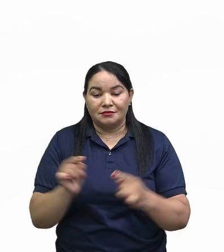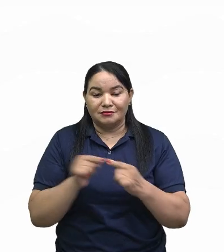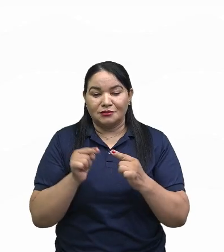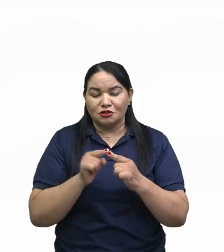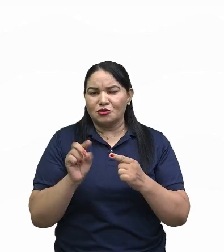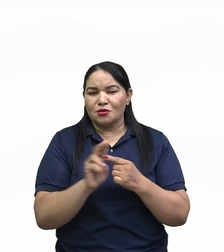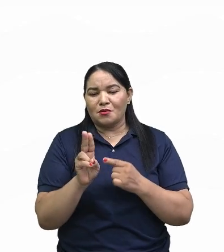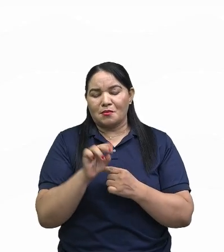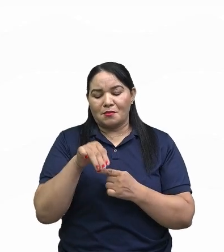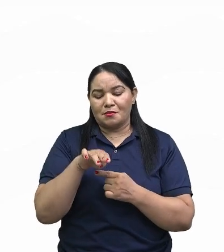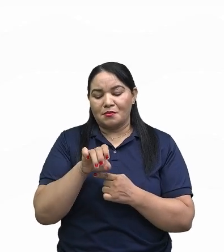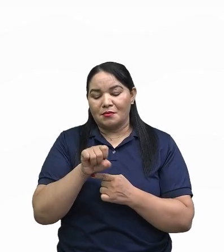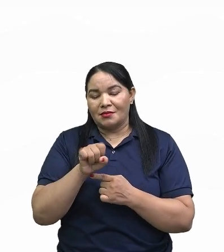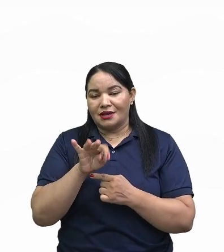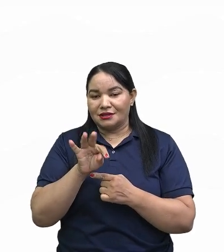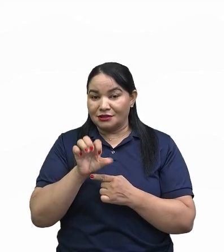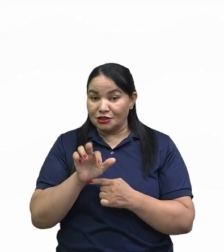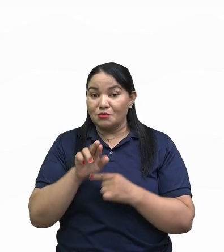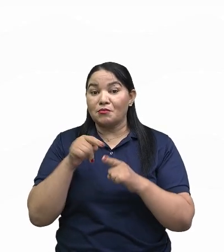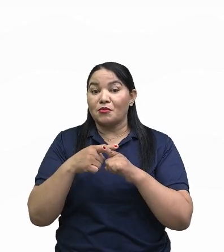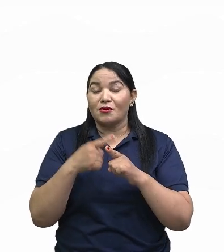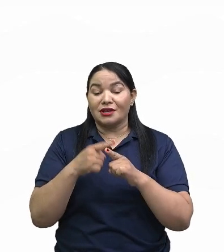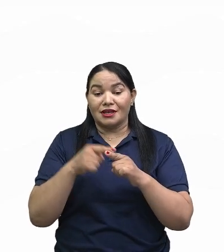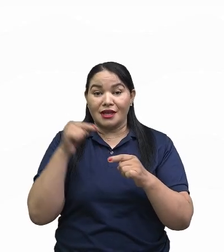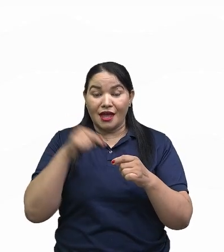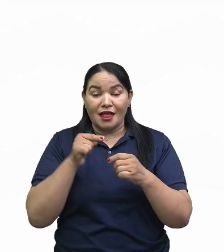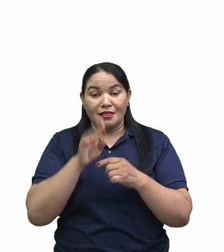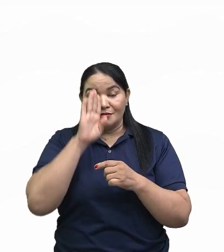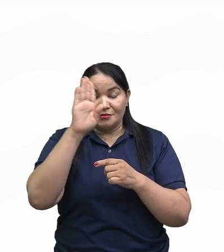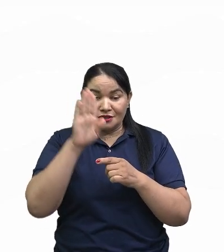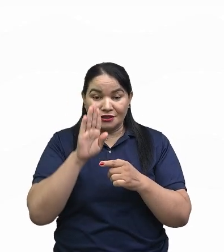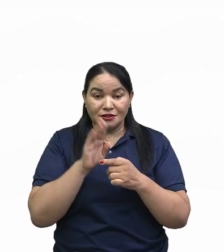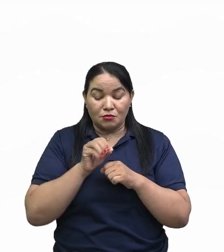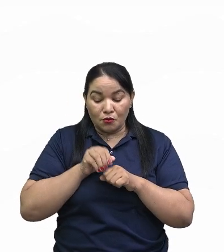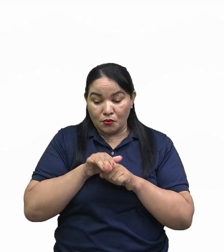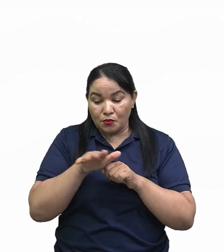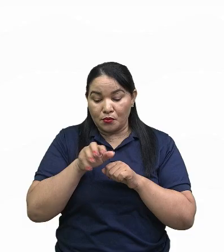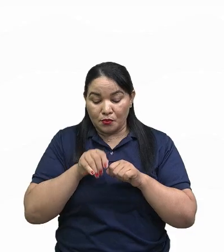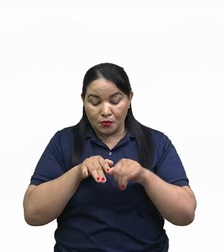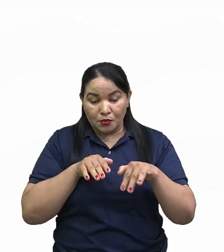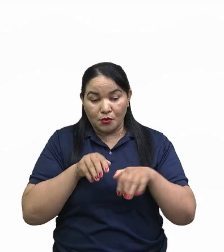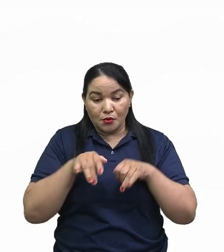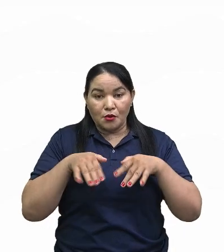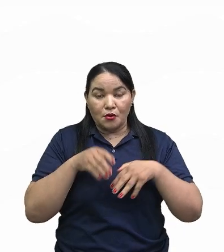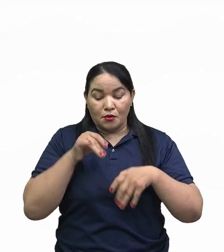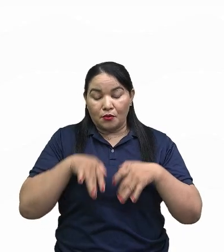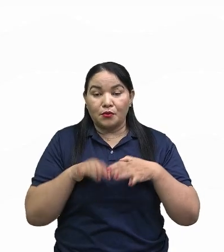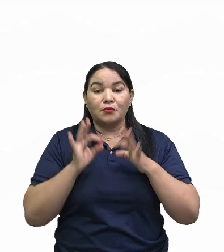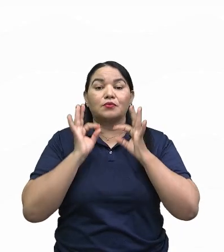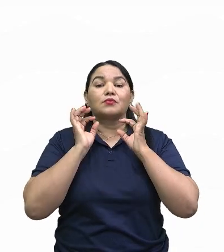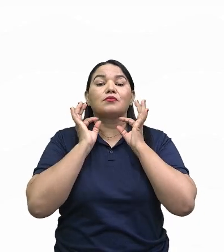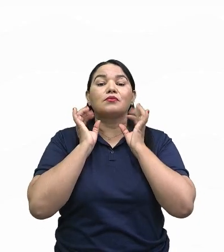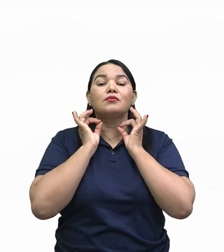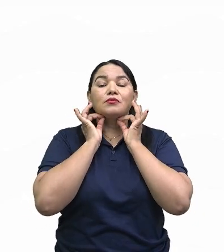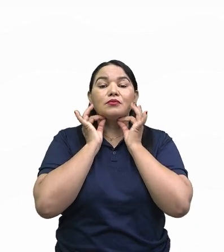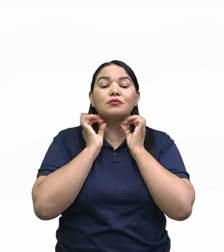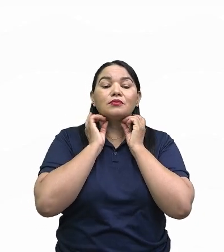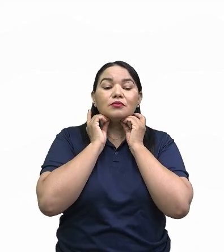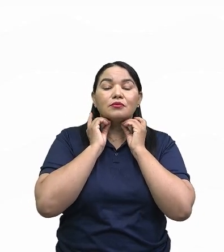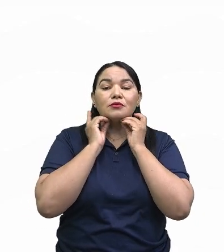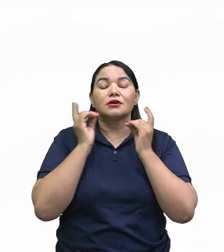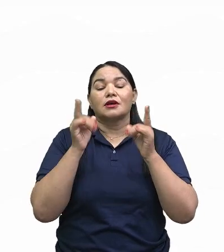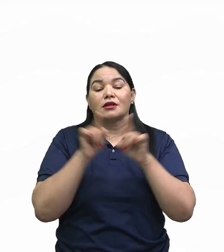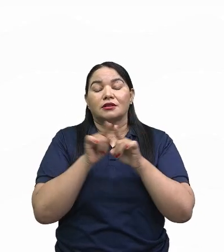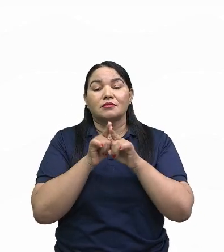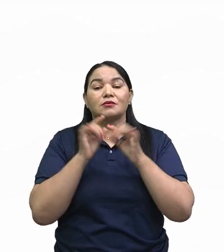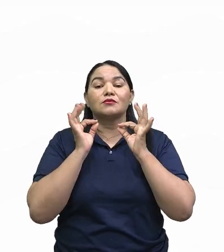pois ela vai estimular o funcionamento de outras glândulas, como a tireoide e as glândulas sexuais, né? Então, o que acontece